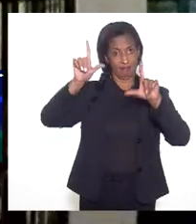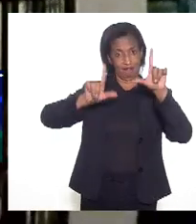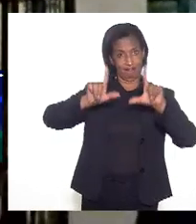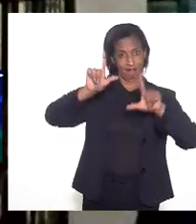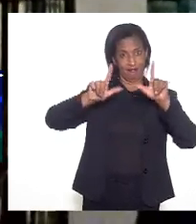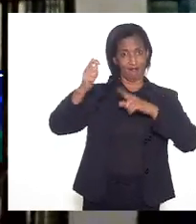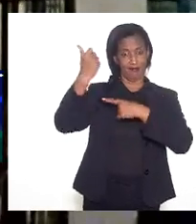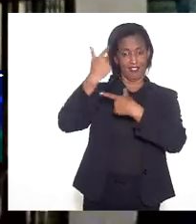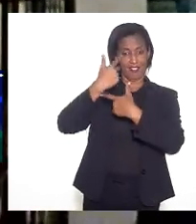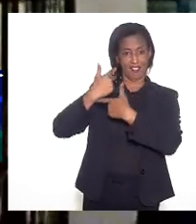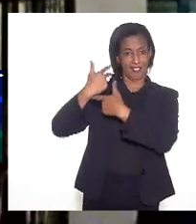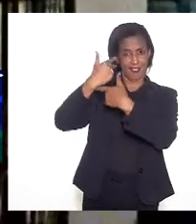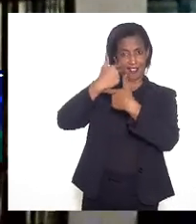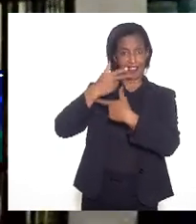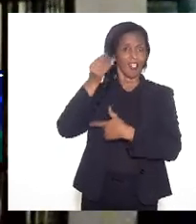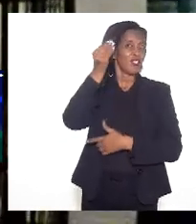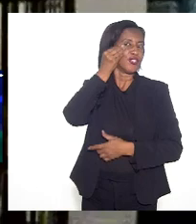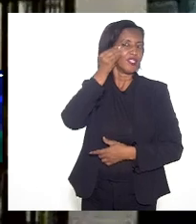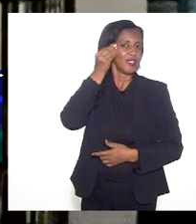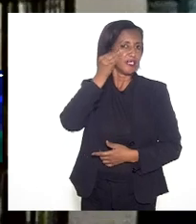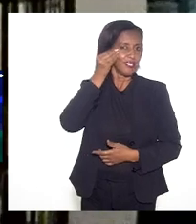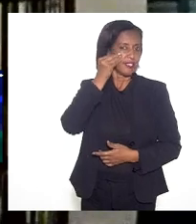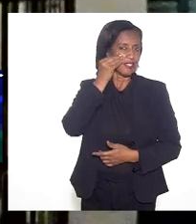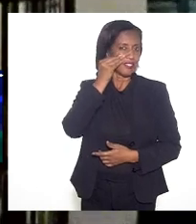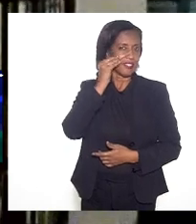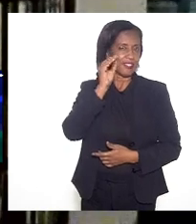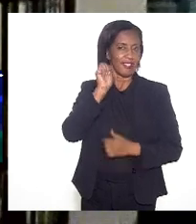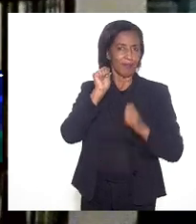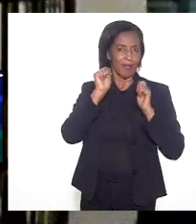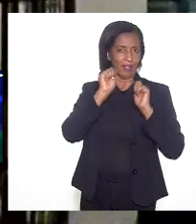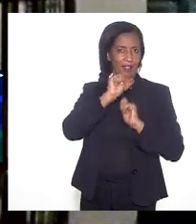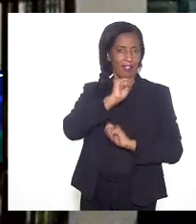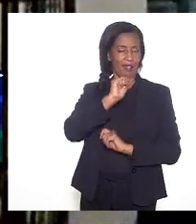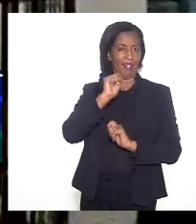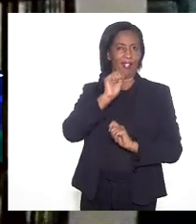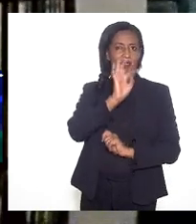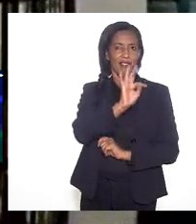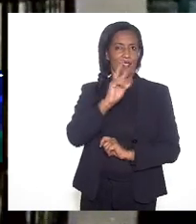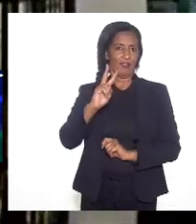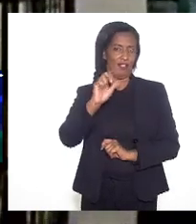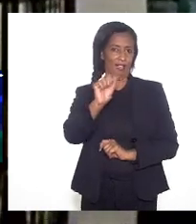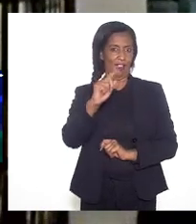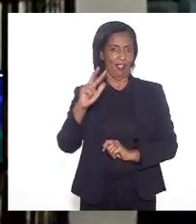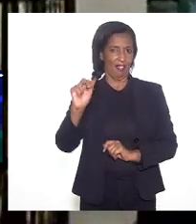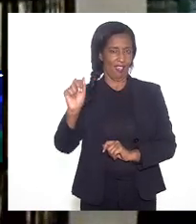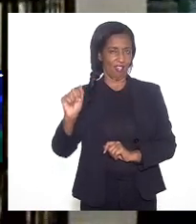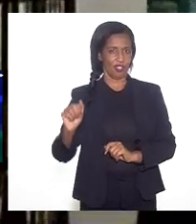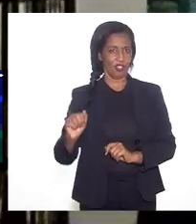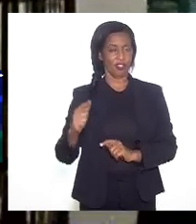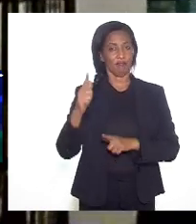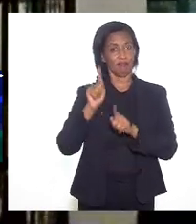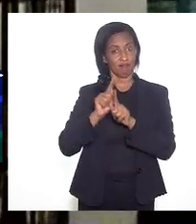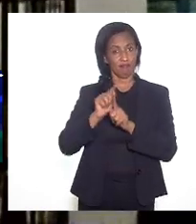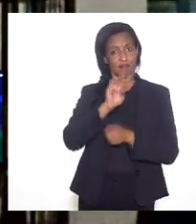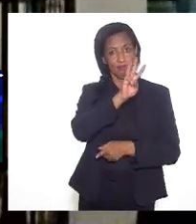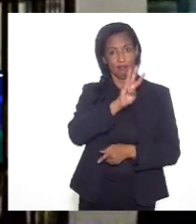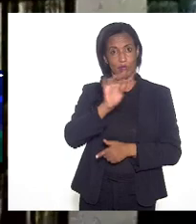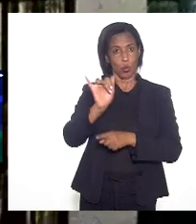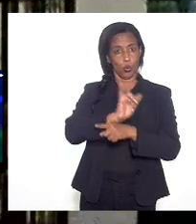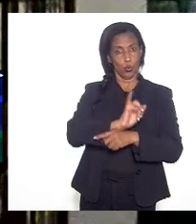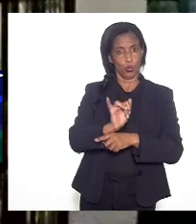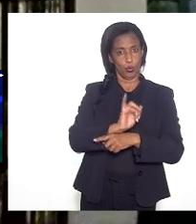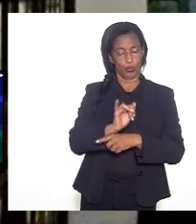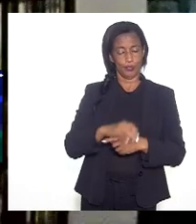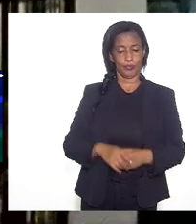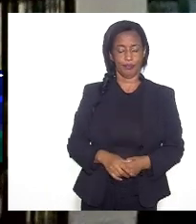e aqueles que nos assistem pela TV Alege, aqueles que nos acompanham pelas redes sociais. Eu queria